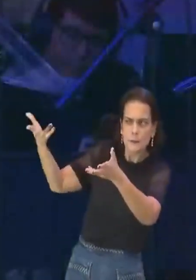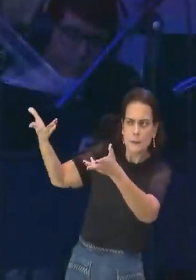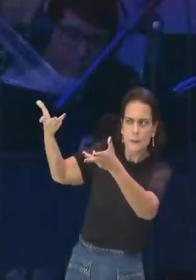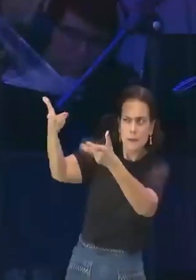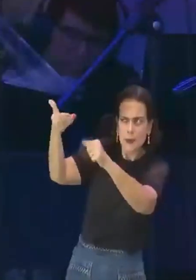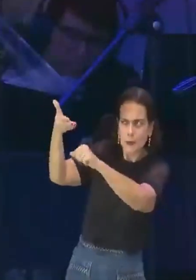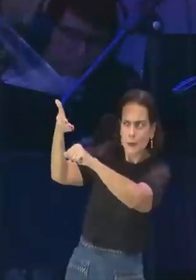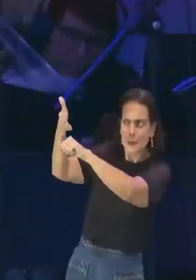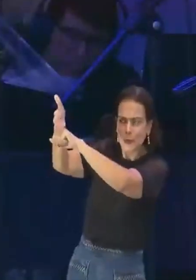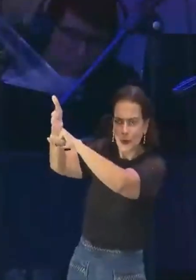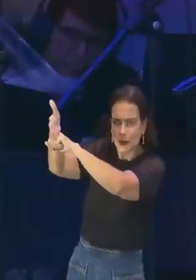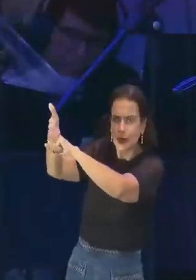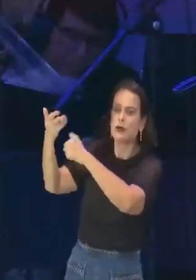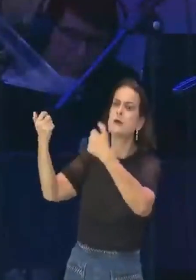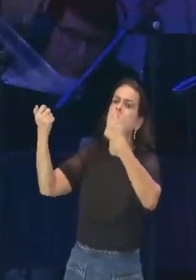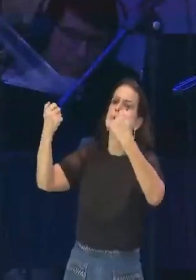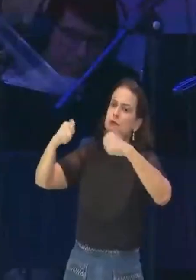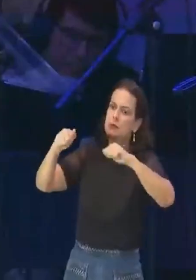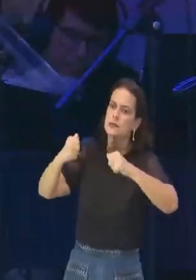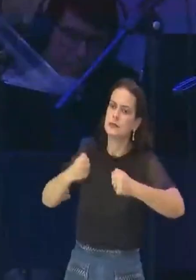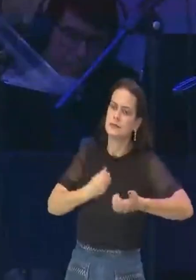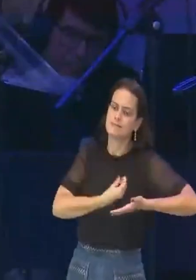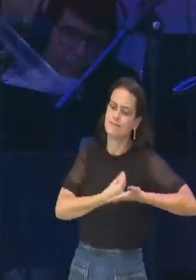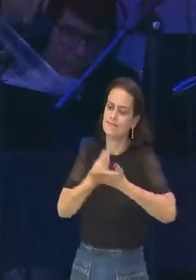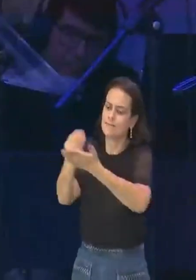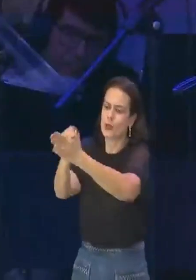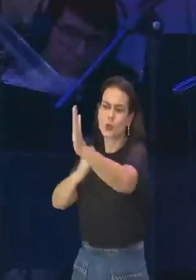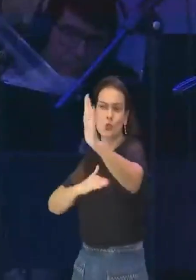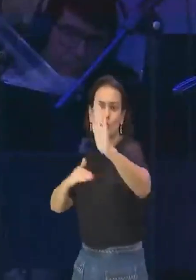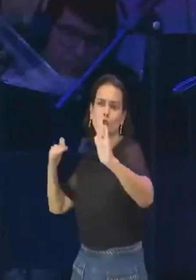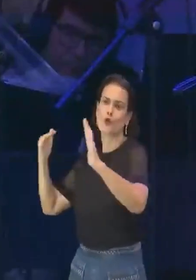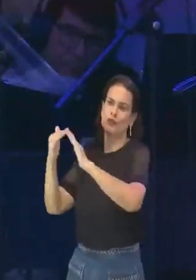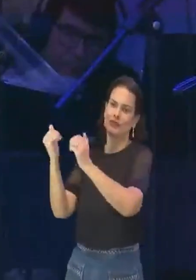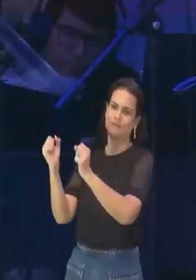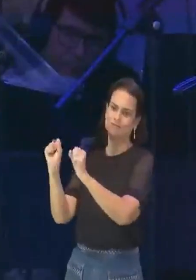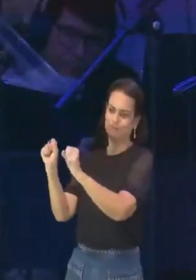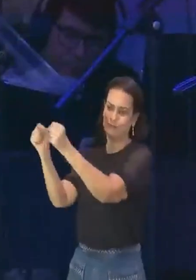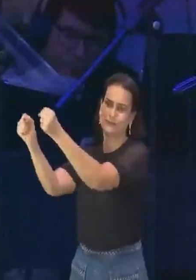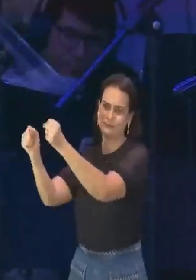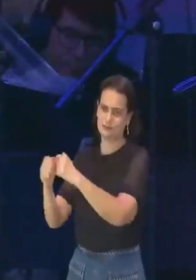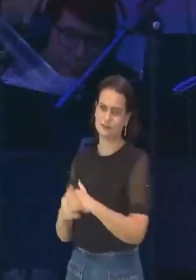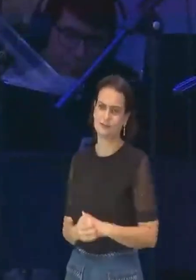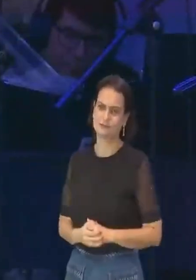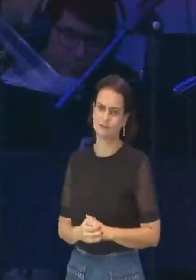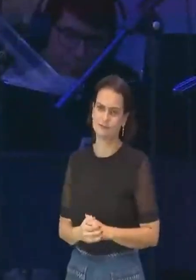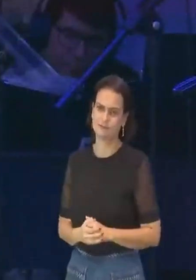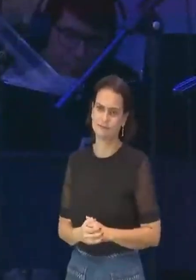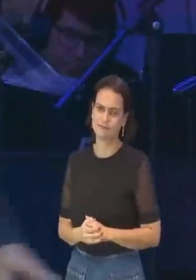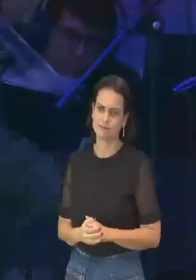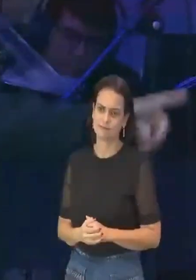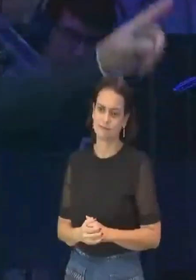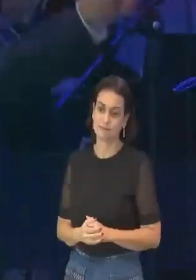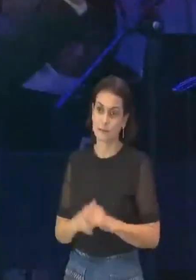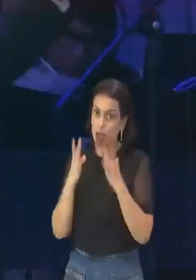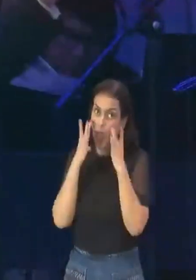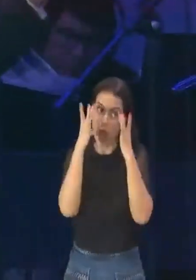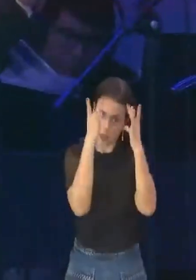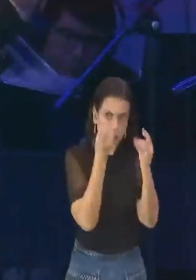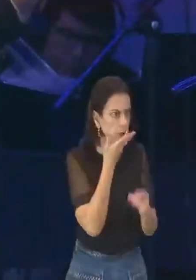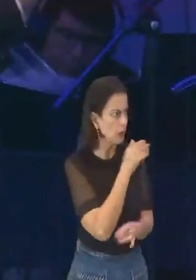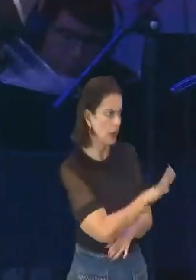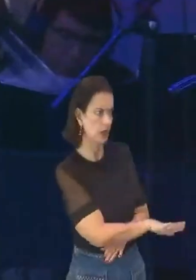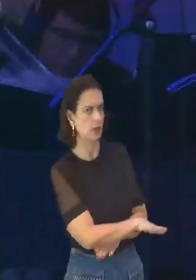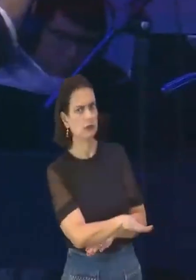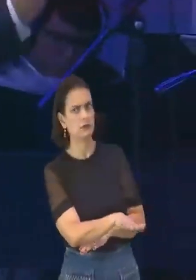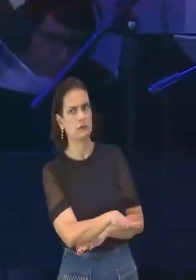maravilhoso, nós precisamos entregar tudo. Tudo. Atenção,